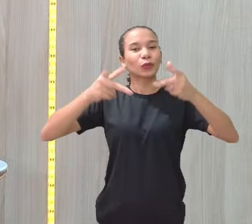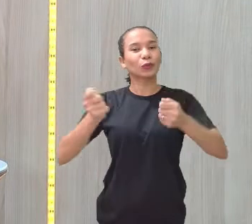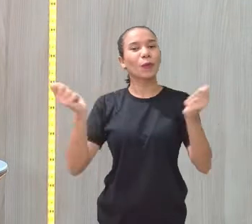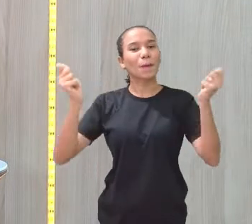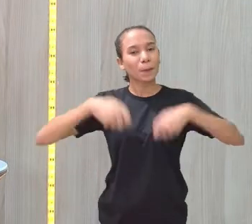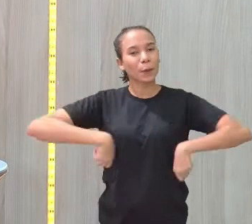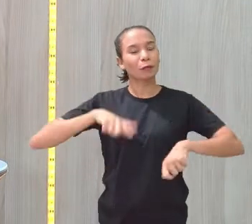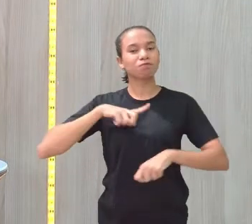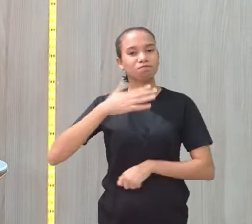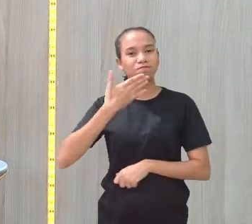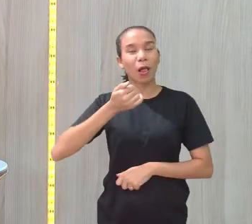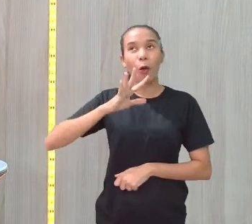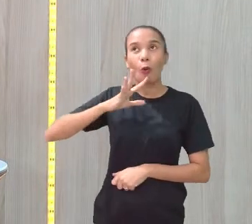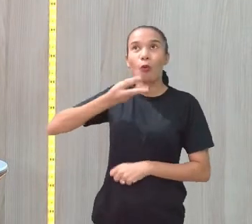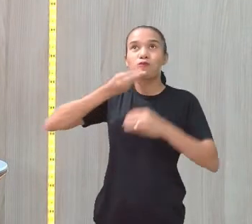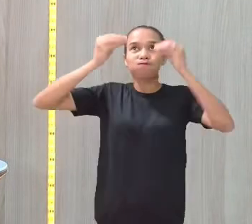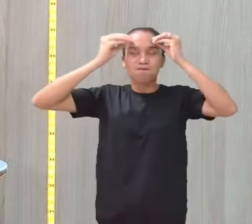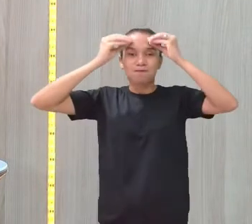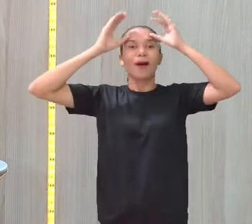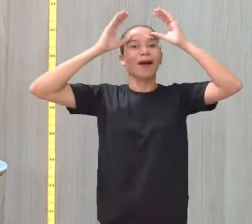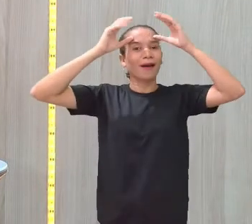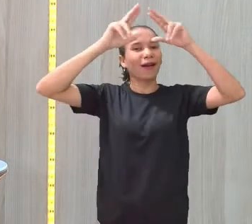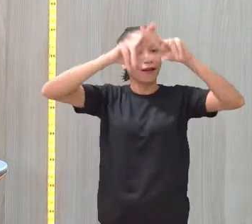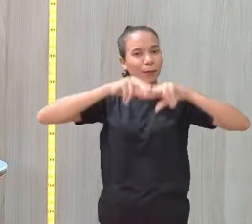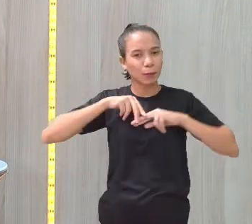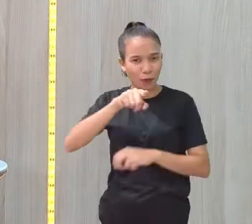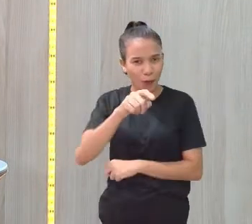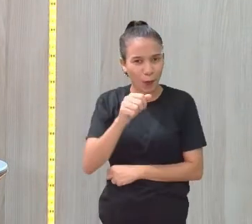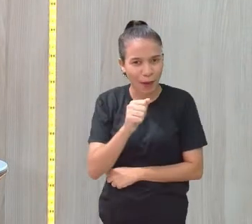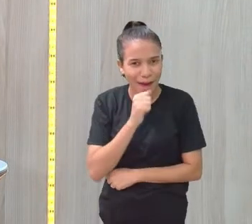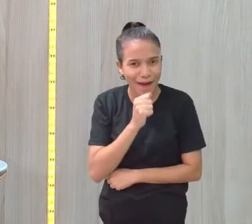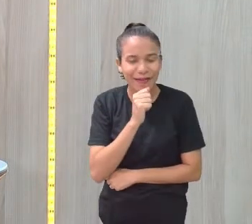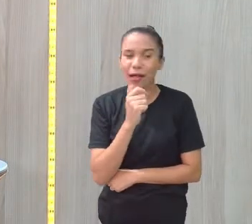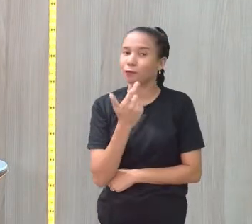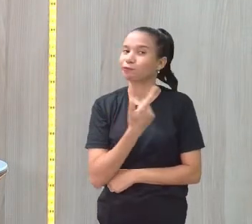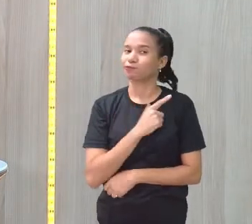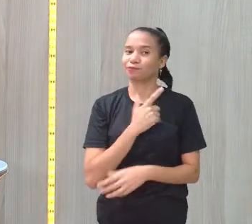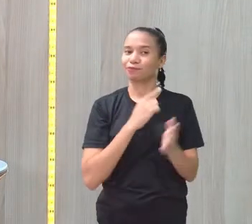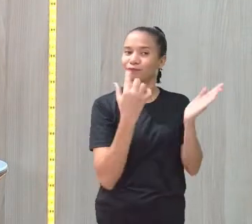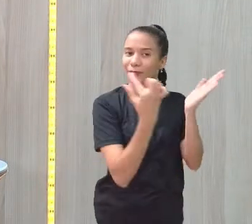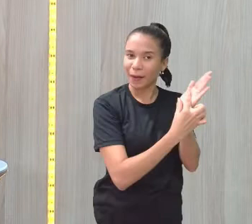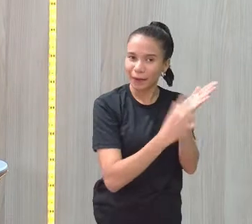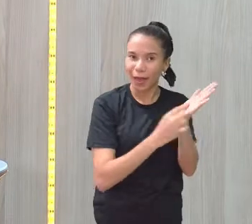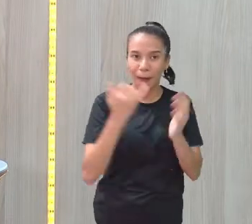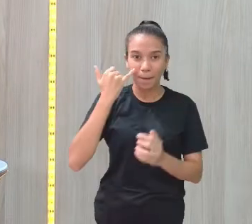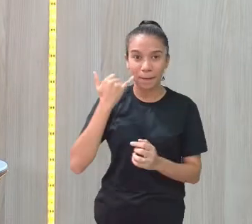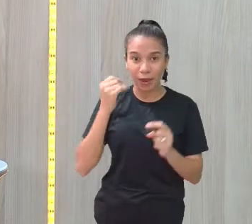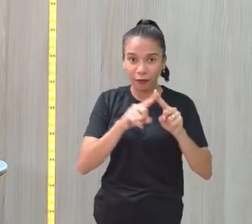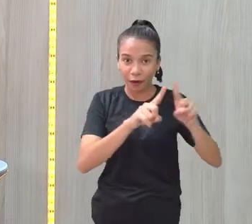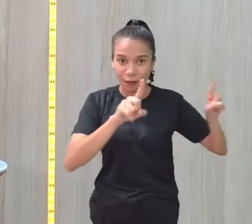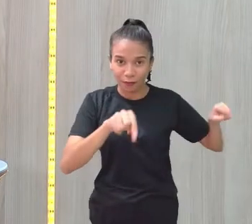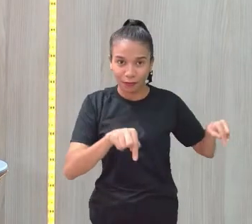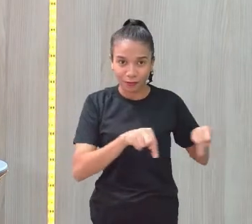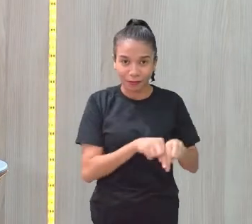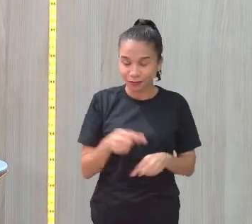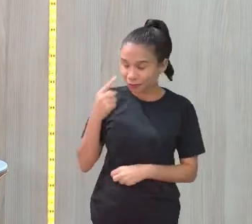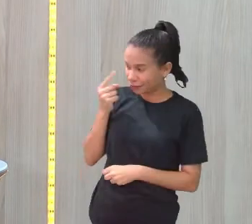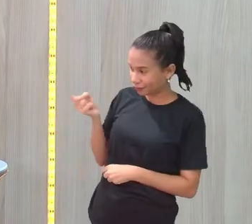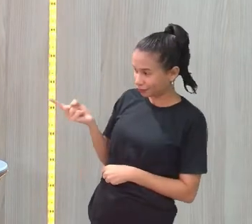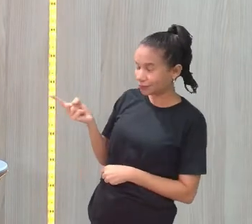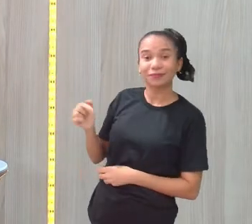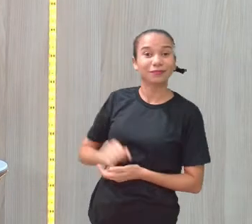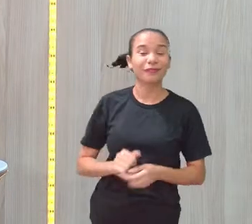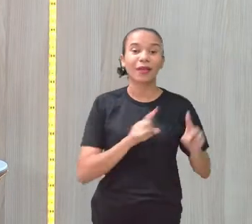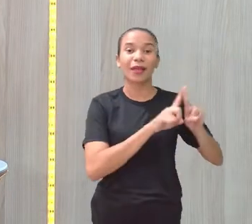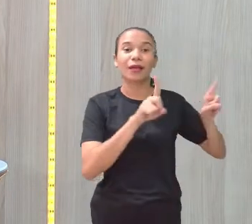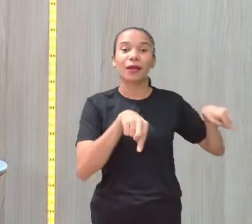possa fortalecer nosso conhecimento, né? Se você ainda não tem o aplicativo, o Billy vai jogar aí na tela, olha